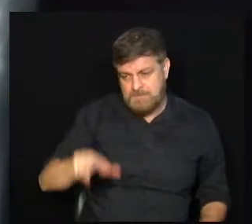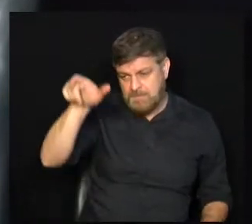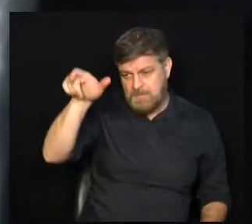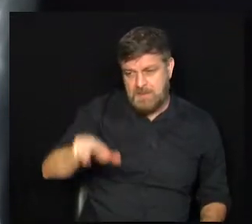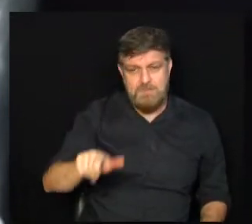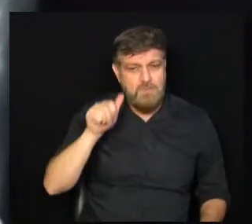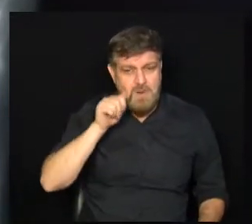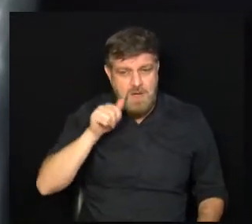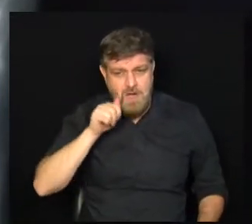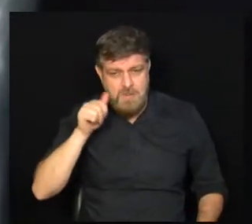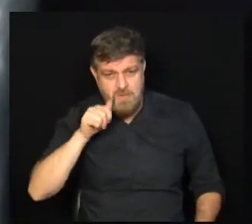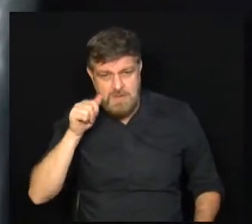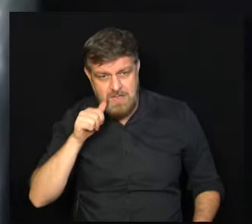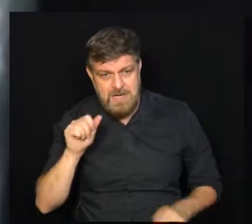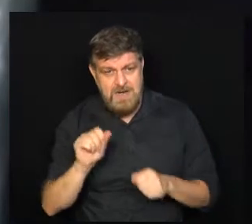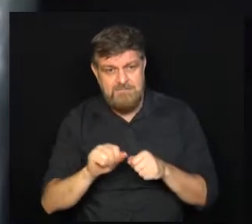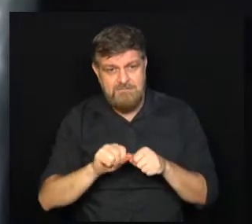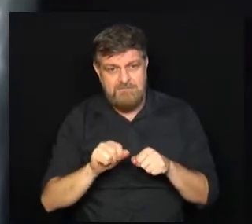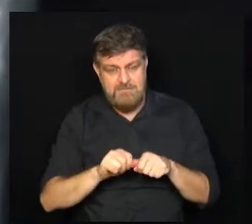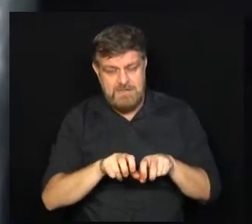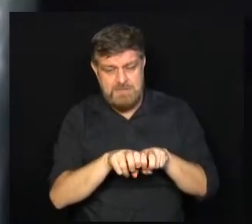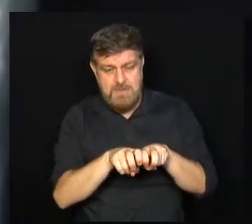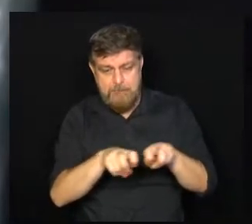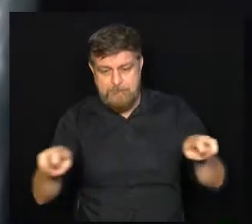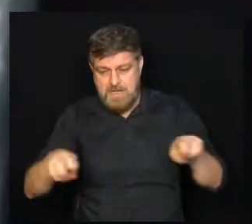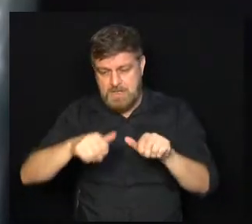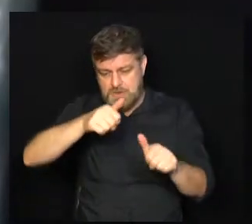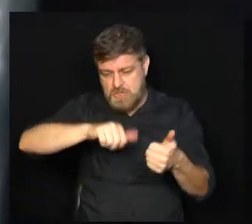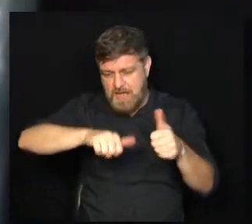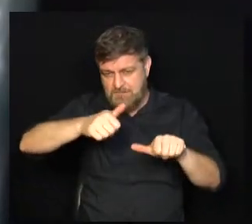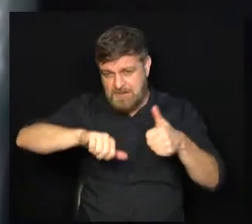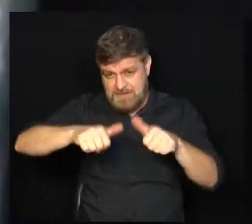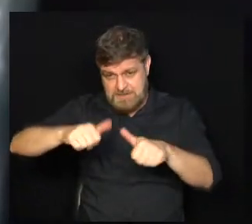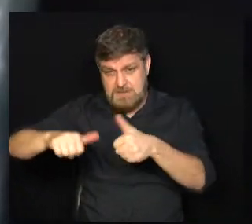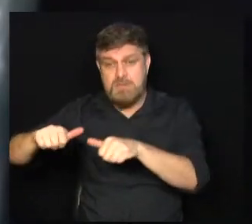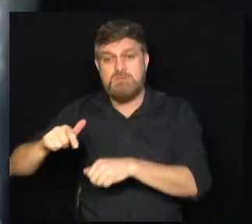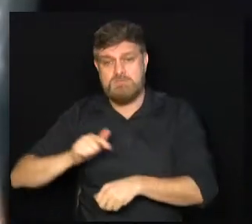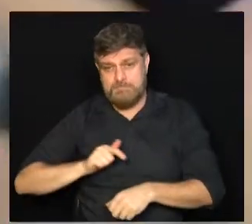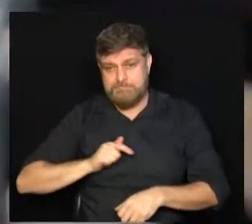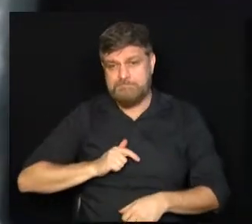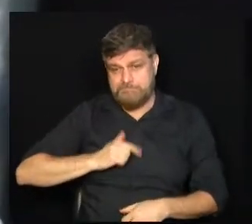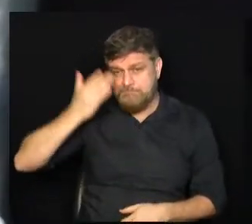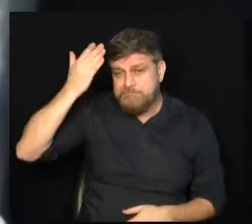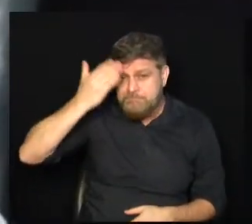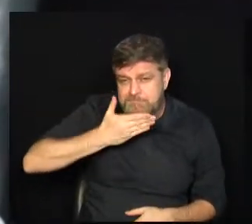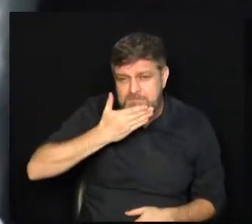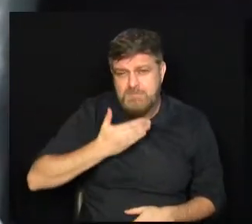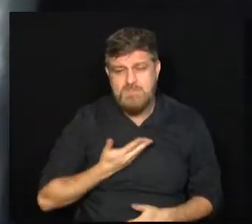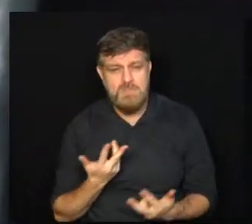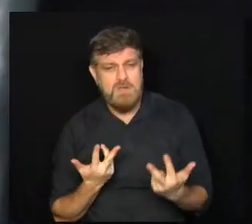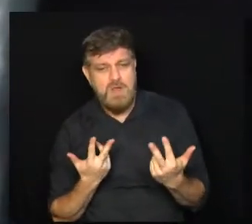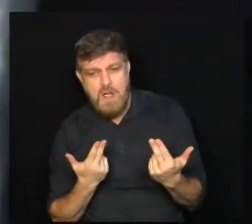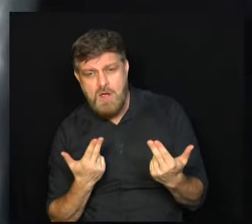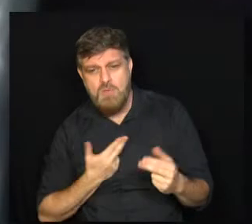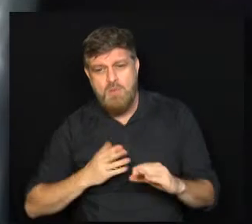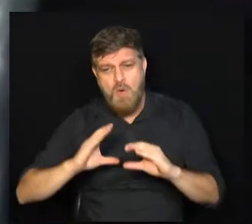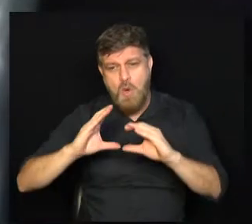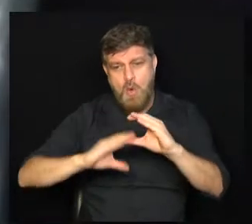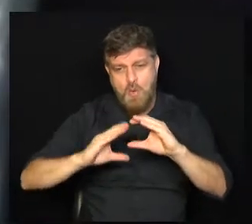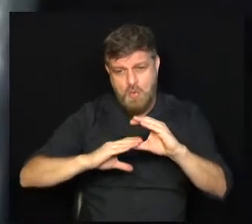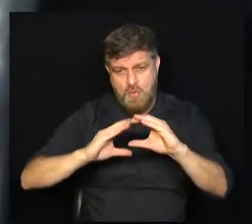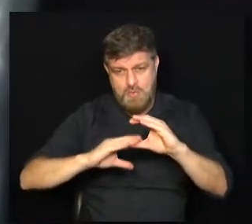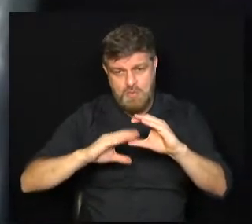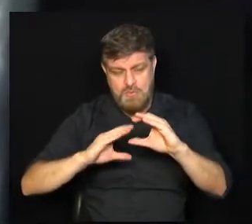nosso comissário presta a banca da ANAC, Agência Nacional de Aviação Civil, que funciona como se fosse o concurso da